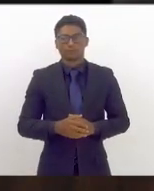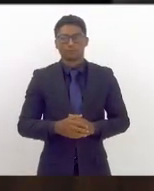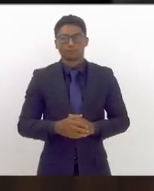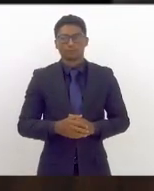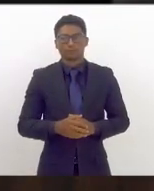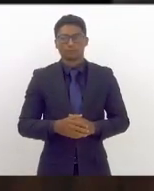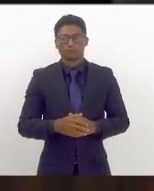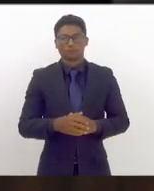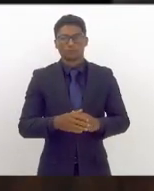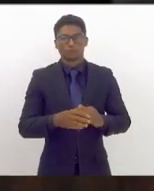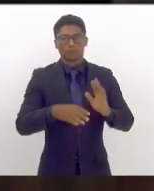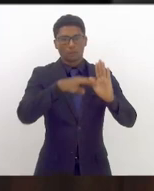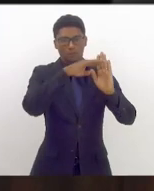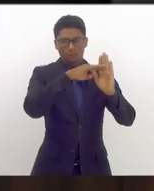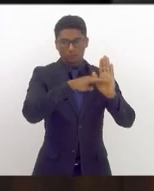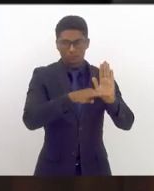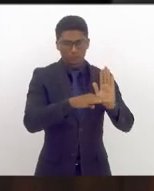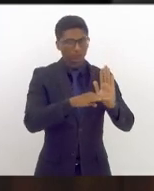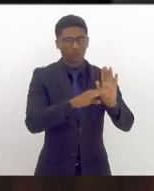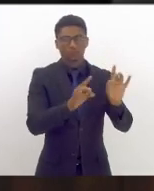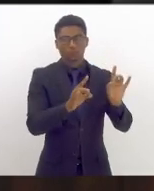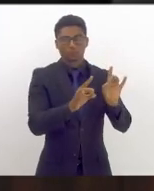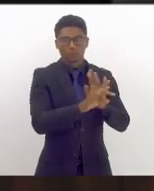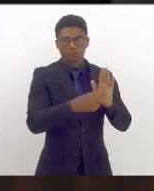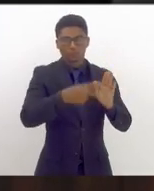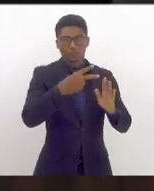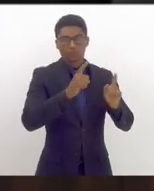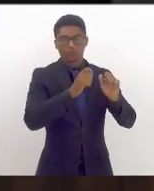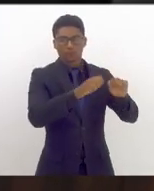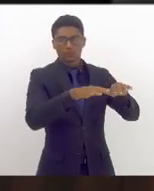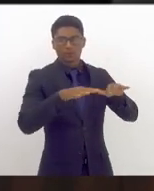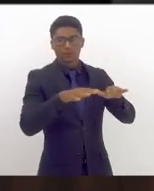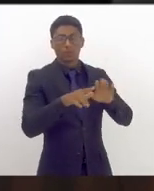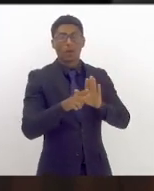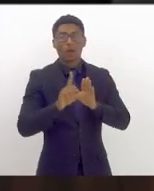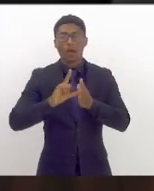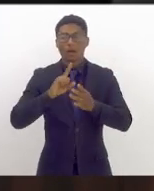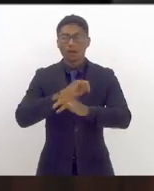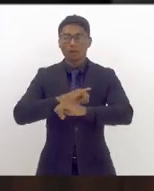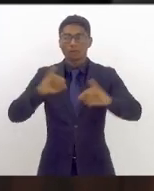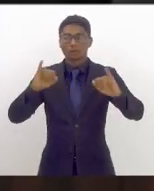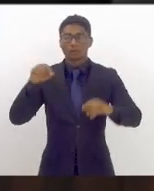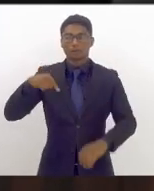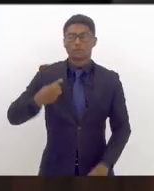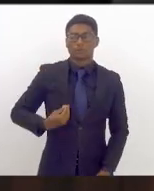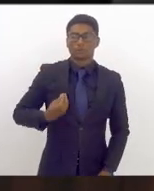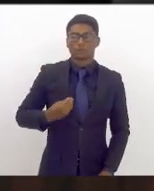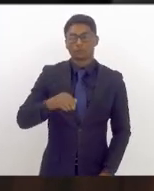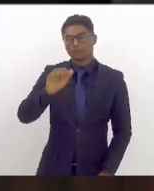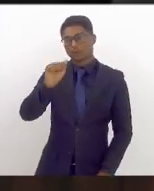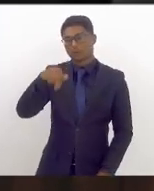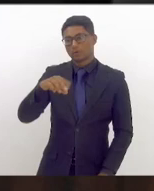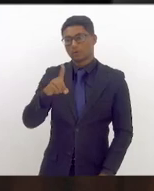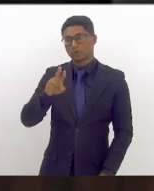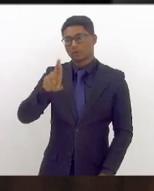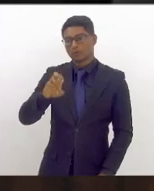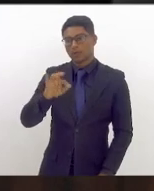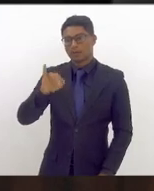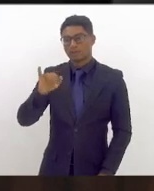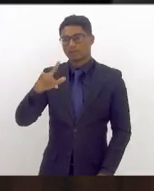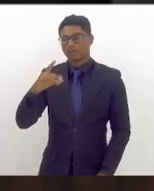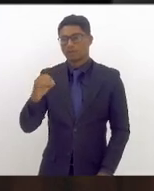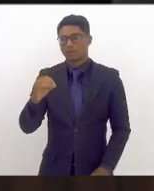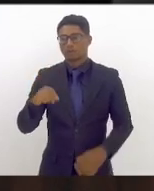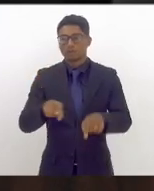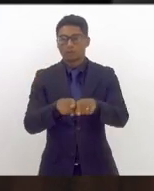nada mais a tratar na segunda sessão extraordinária a presidência antes de encerrar os trabalhos anuncia a presença de André Luiz Filho Thiago Ribeiro